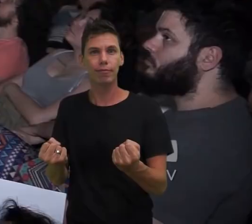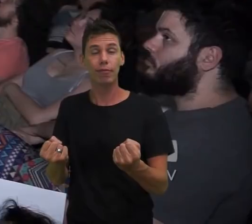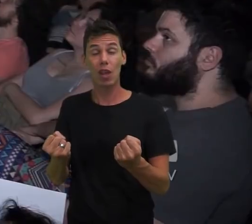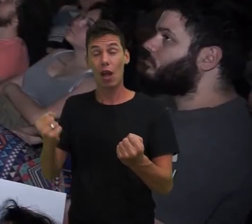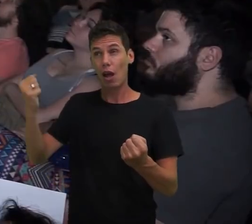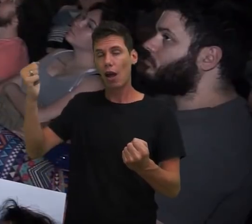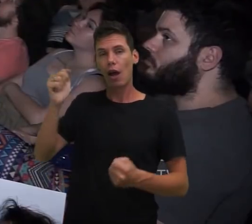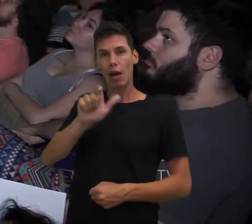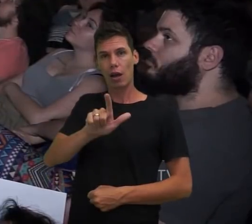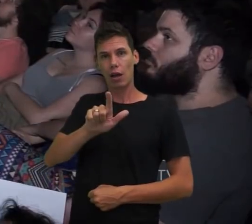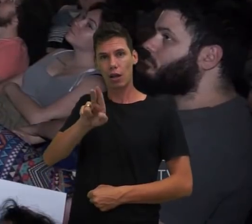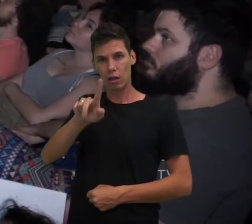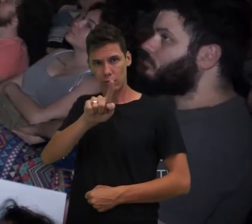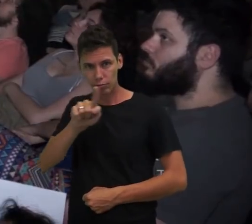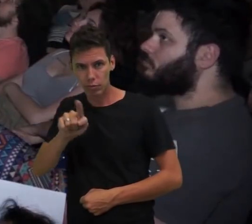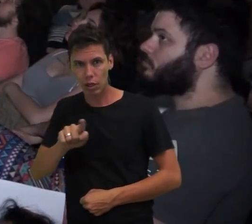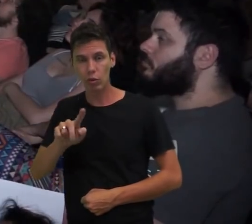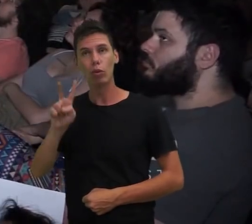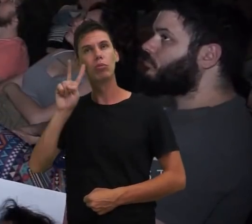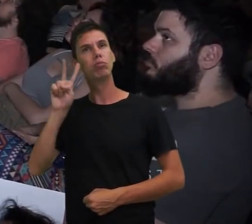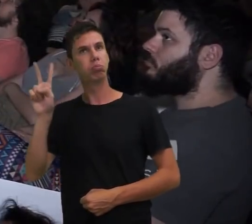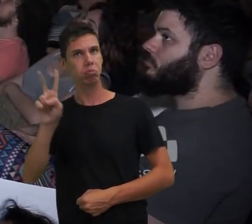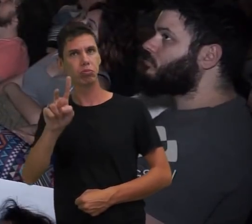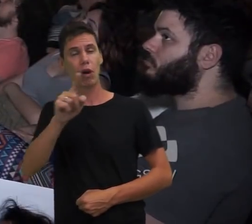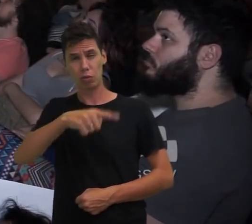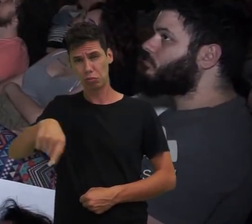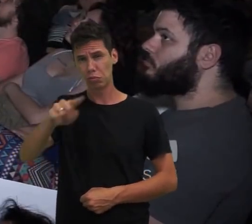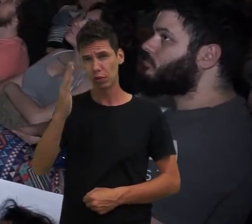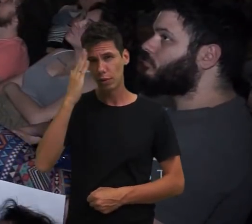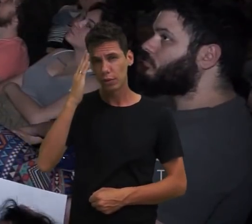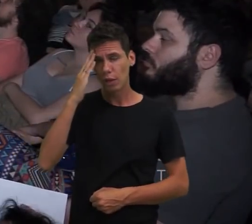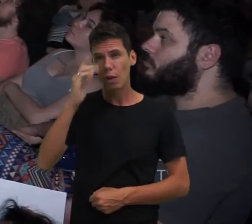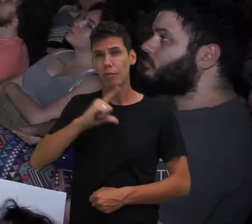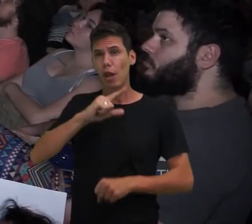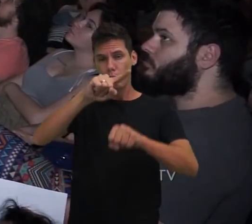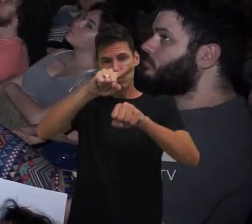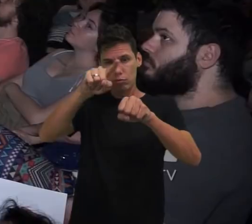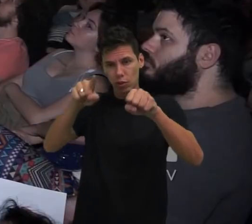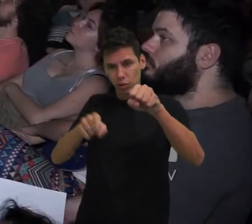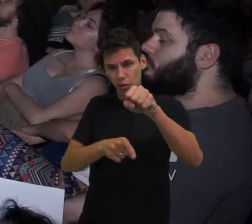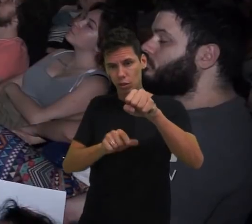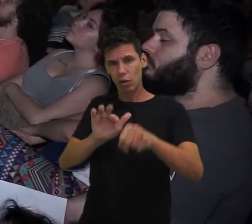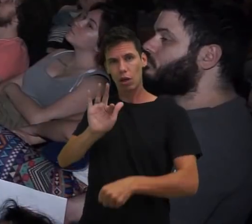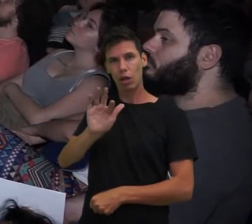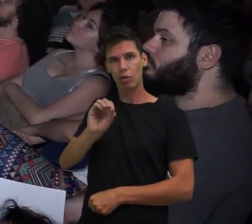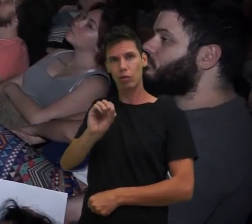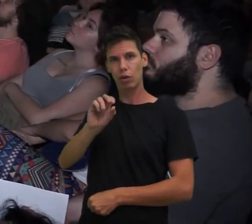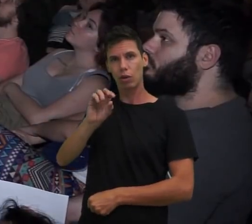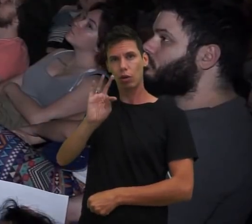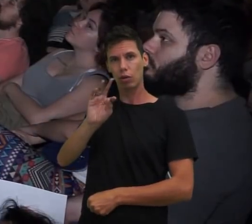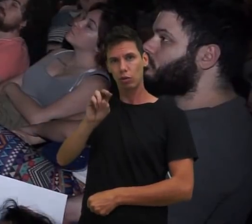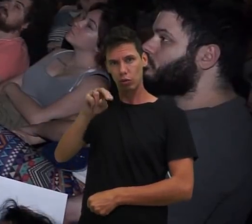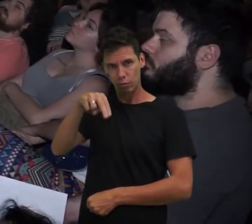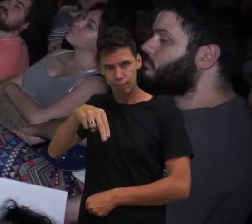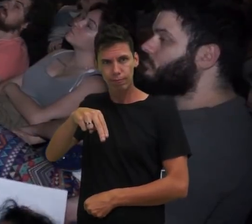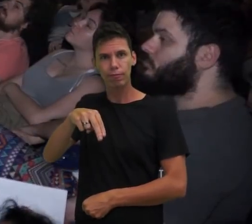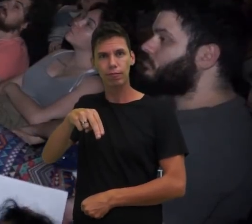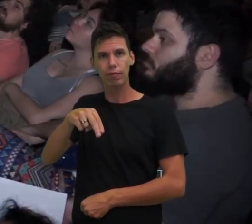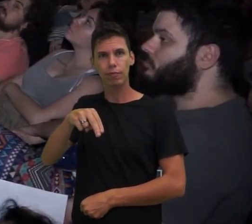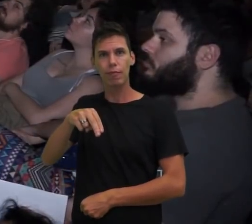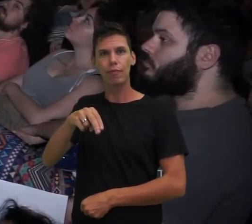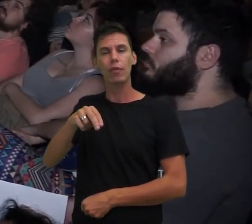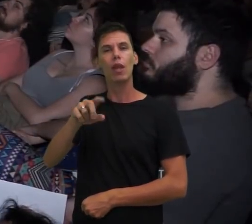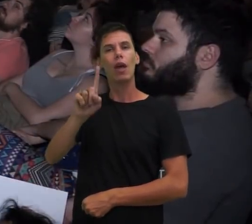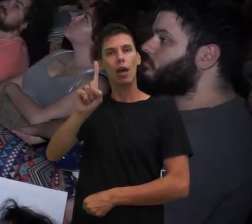a luz visível, muitos aqui de vocês eu acredito que sabem, são formadas por partículas chamadas fótons. Tá? E aí, o